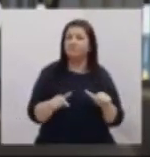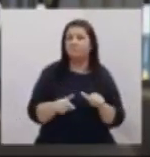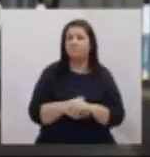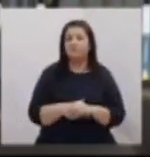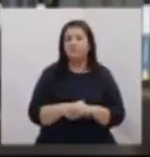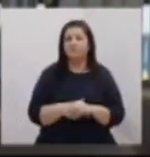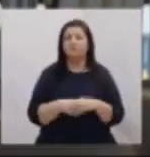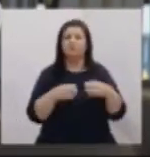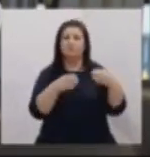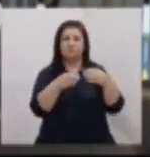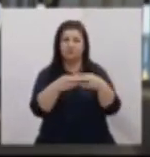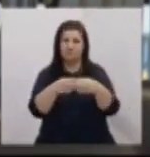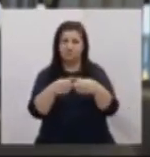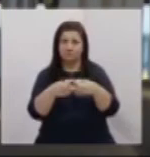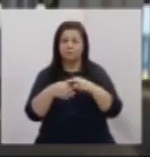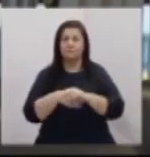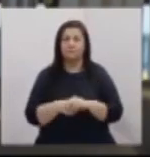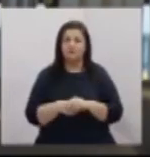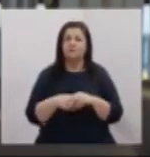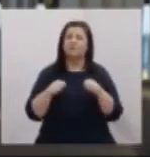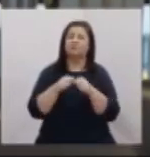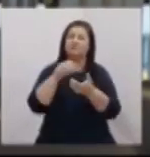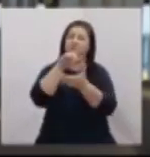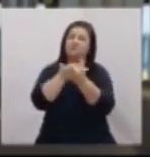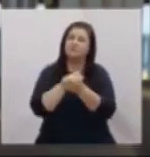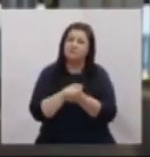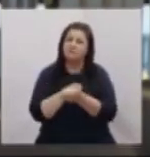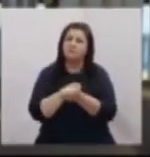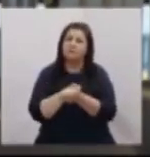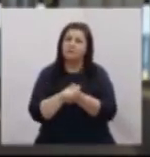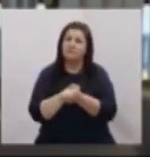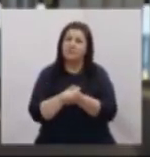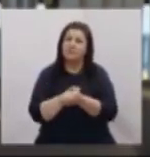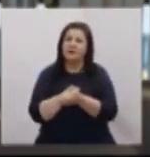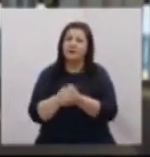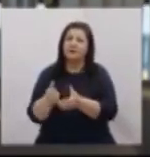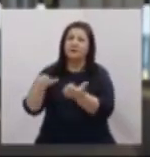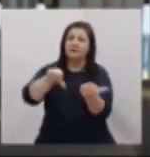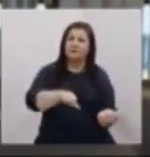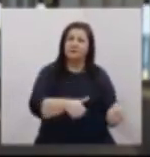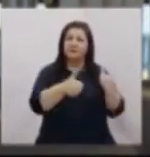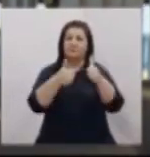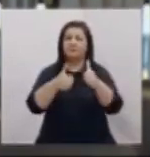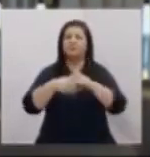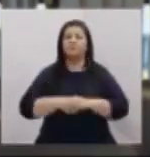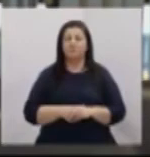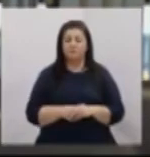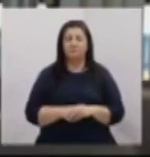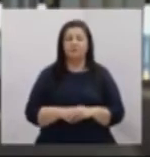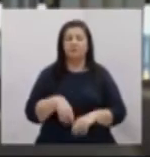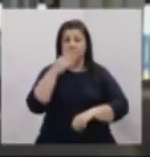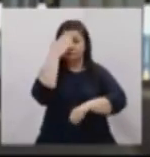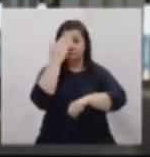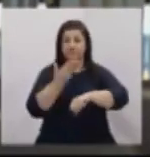minha comunidade, realizando casamentos, batizados, participando das pastorais de uma forma geral, né? Então, eu creio que Maria